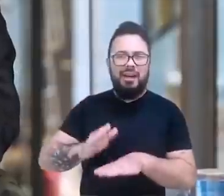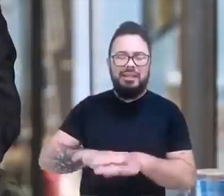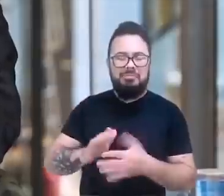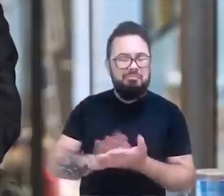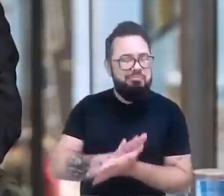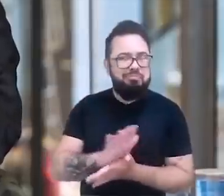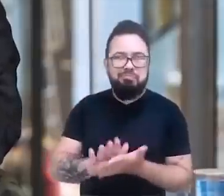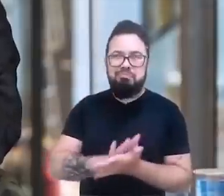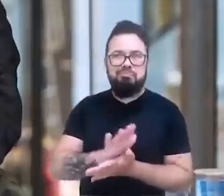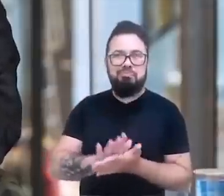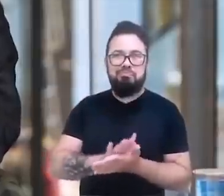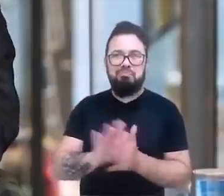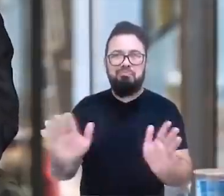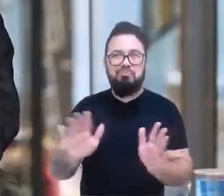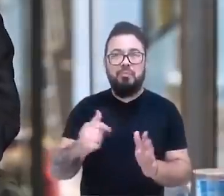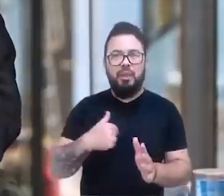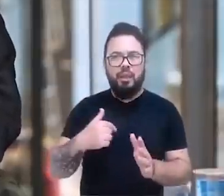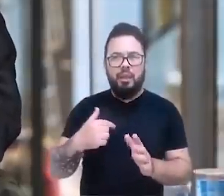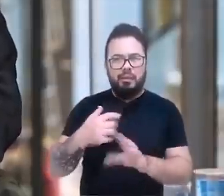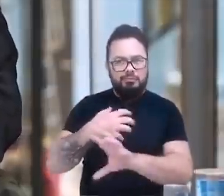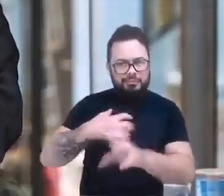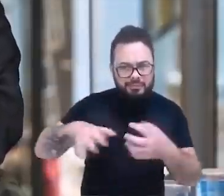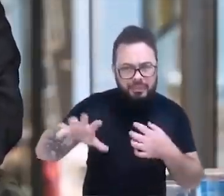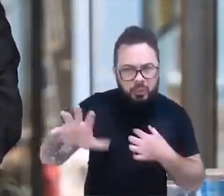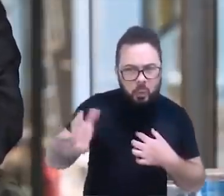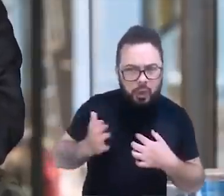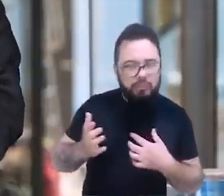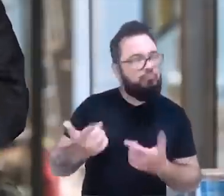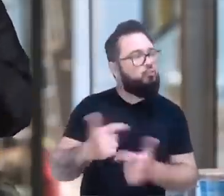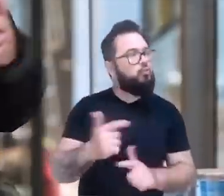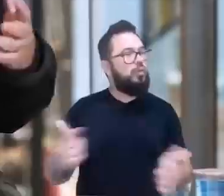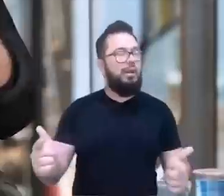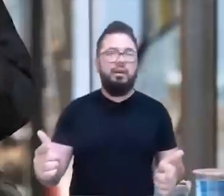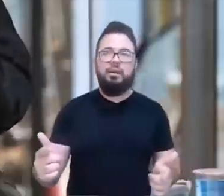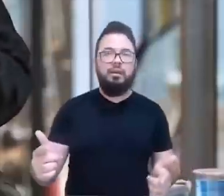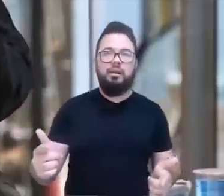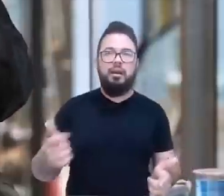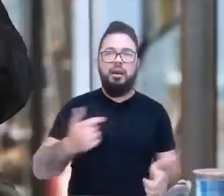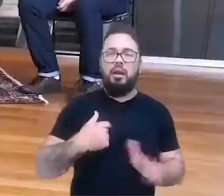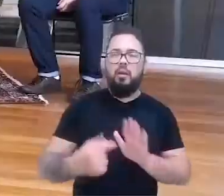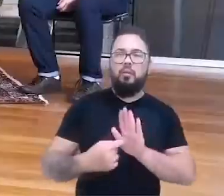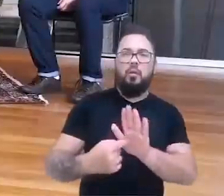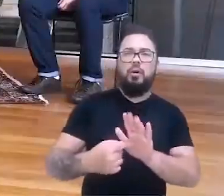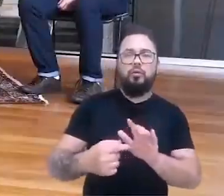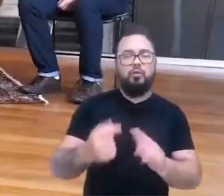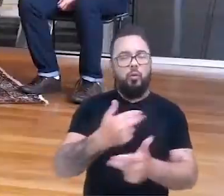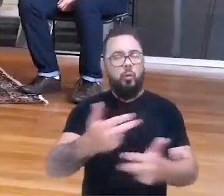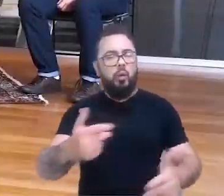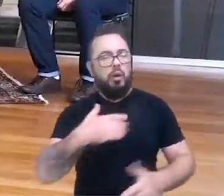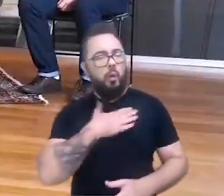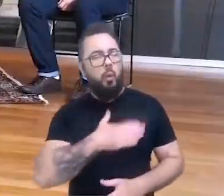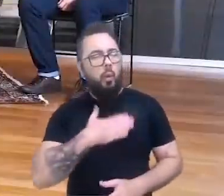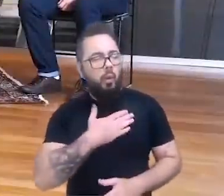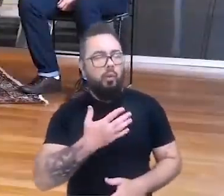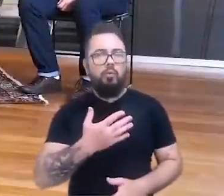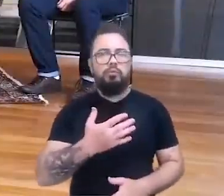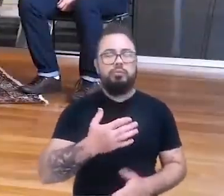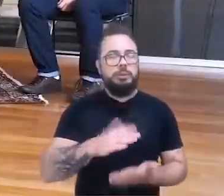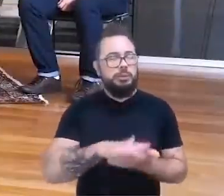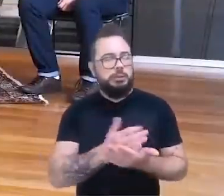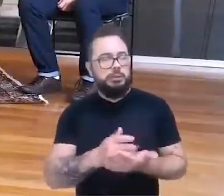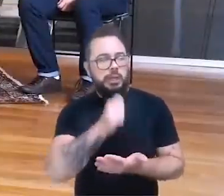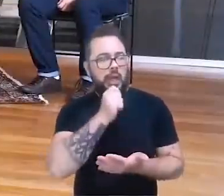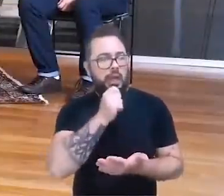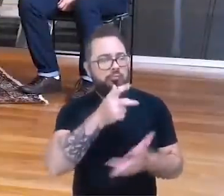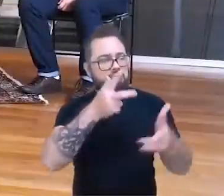entendeu Então como eu não tenho simpatia ele eu não consigo entrar eu retrato que eu acho simpático que me incomoda o que eu